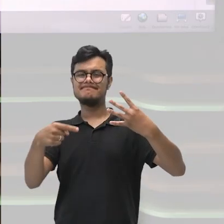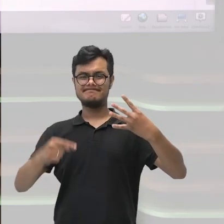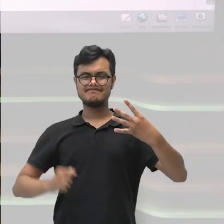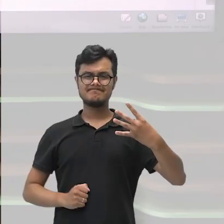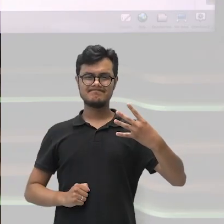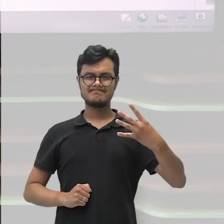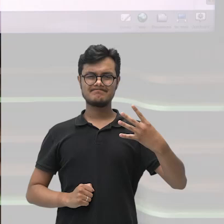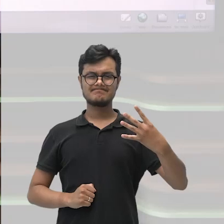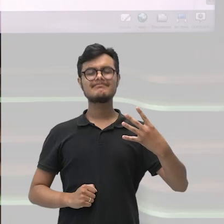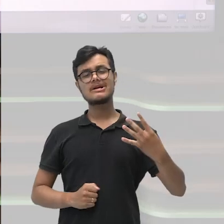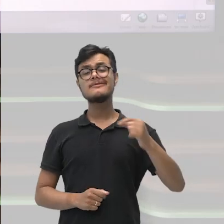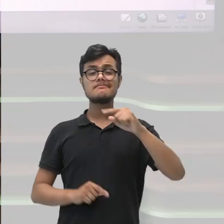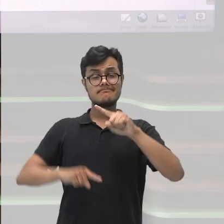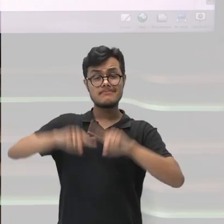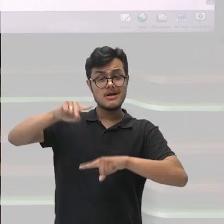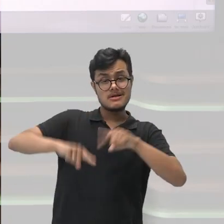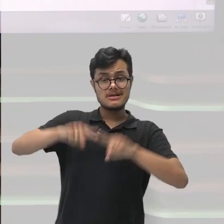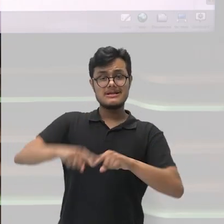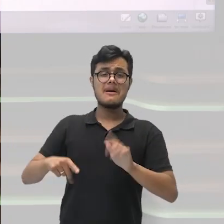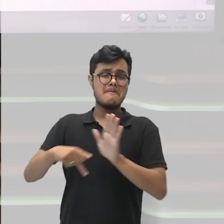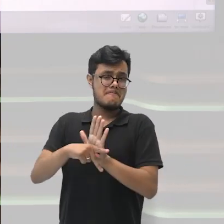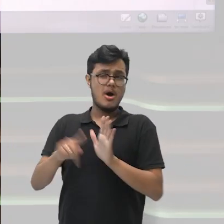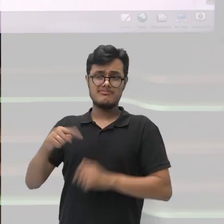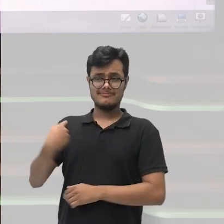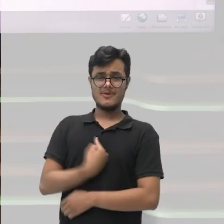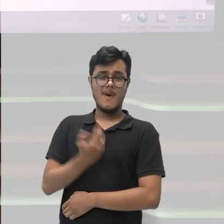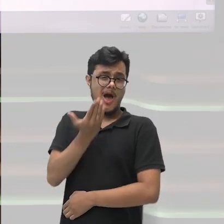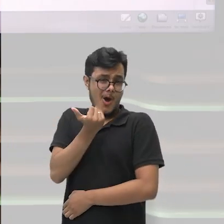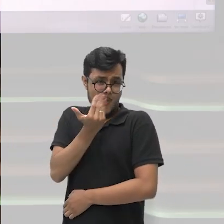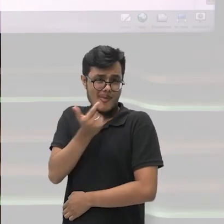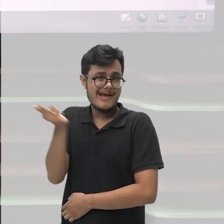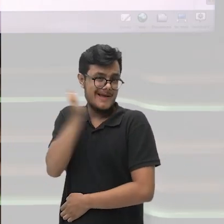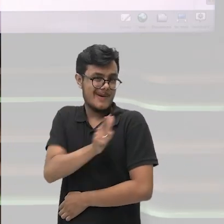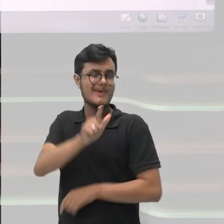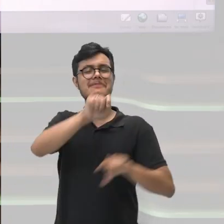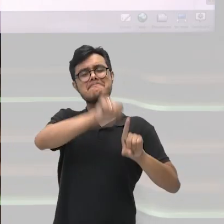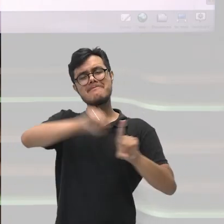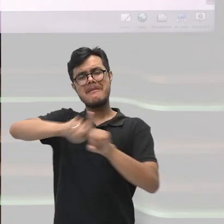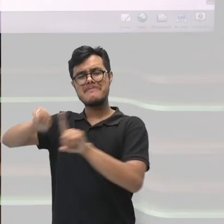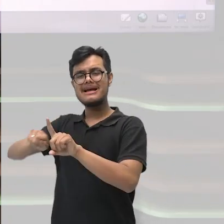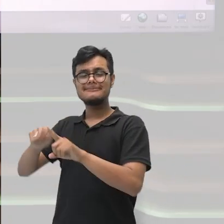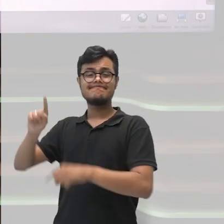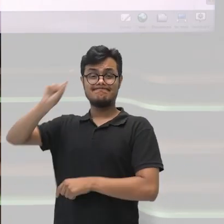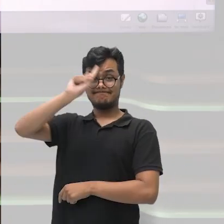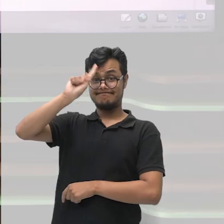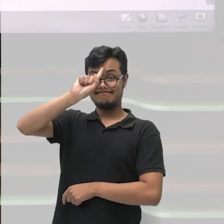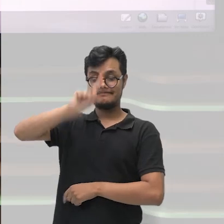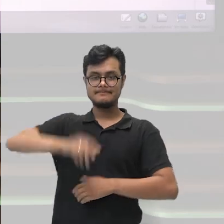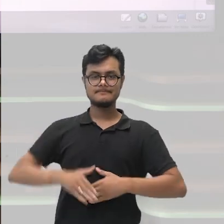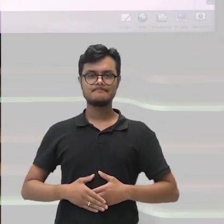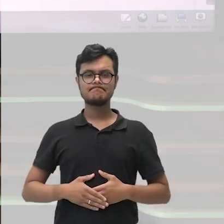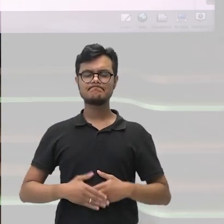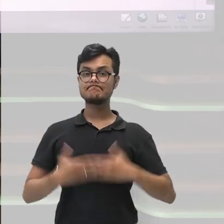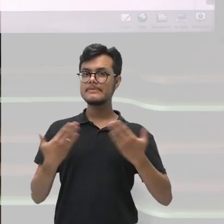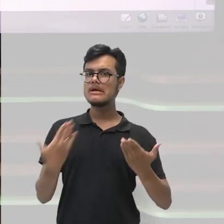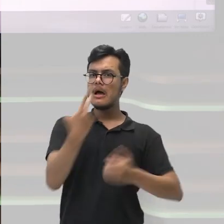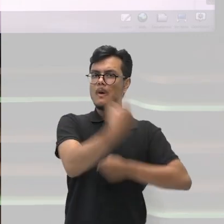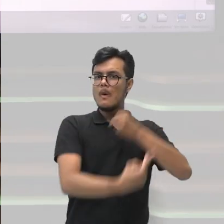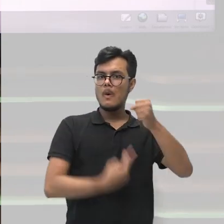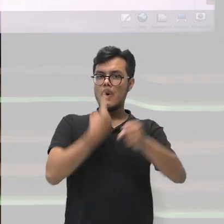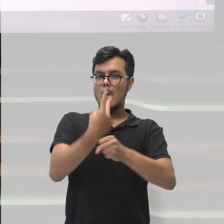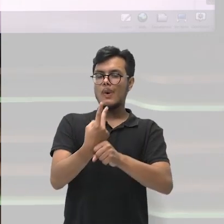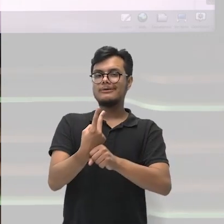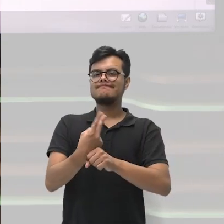Principalmente de produtos que fazem parte da nossa cesta básica, que corresponde aos nossos alimentos, né? Em 2 anos,